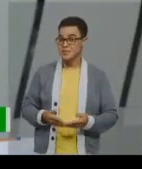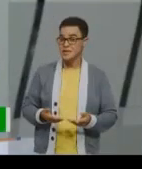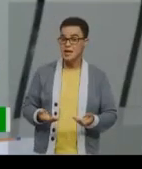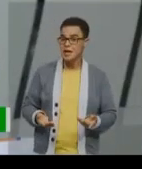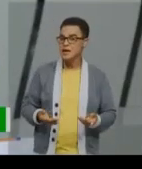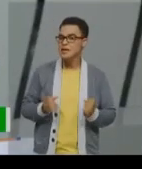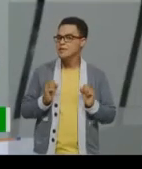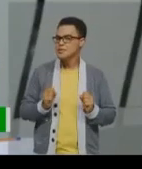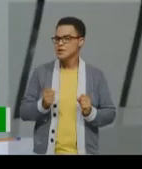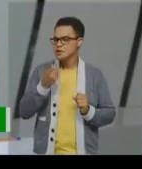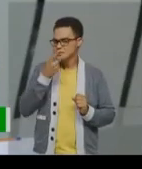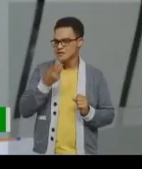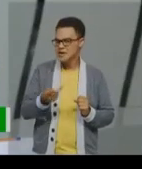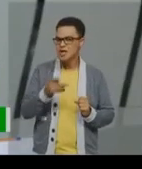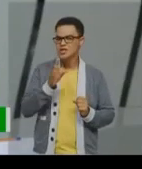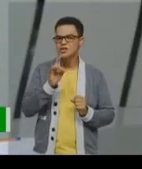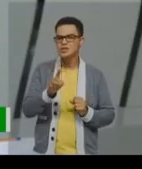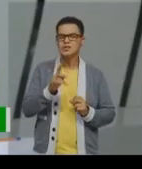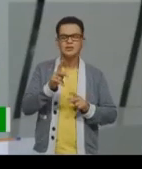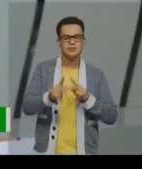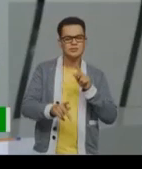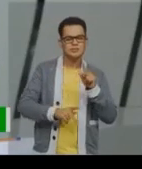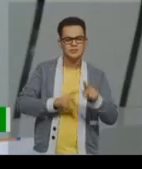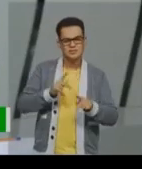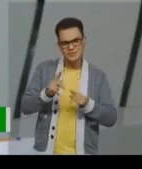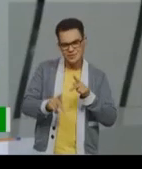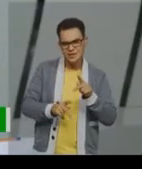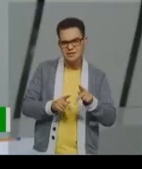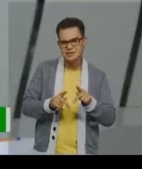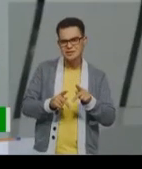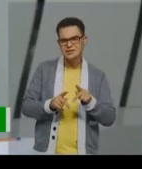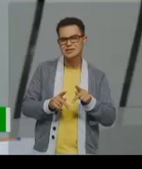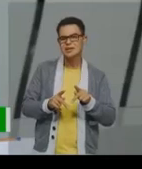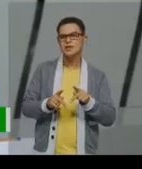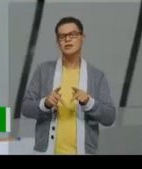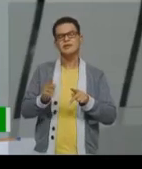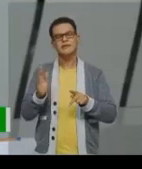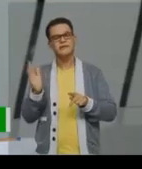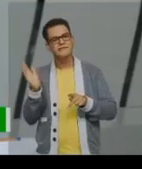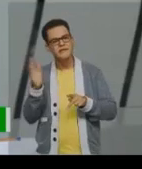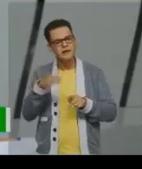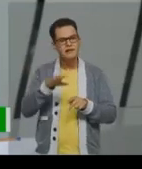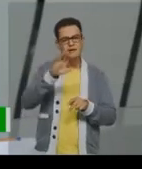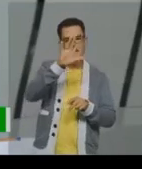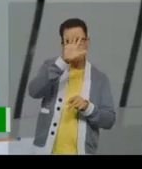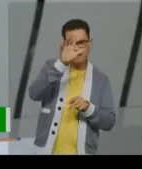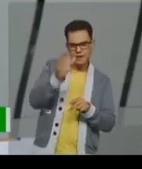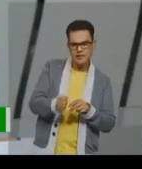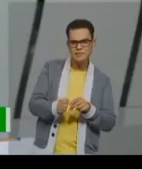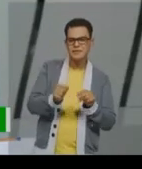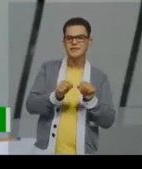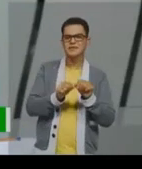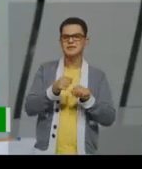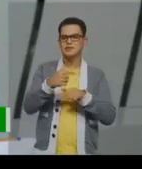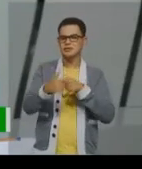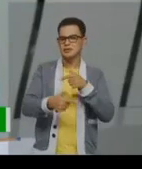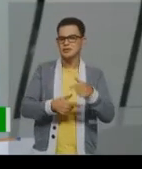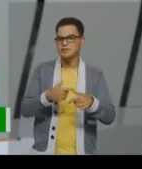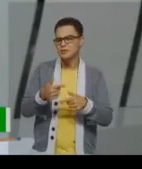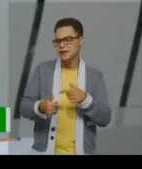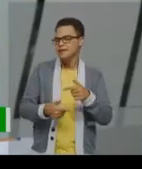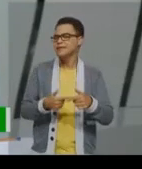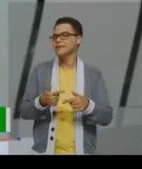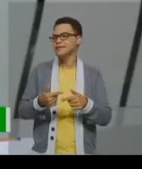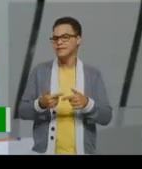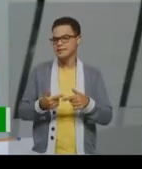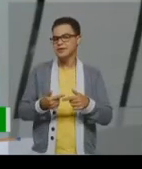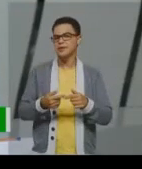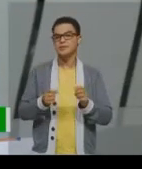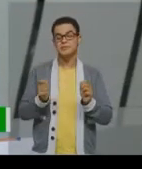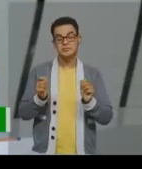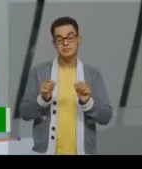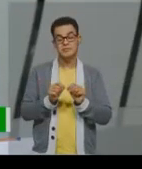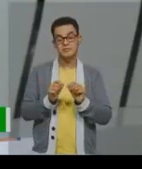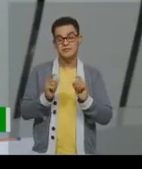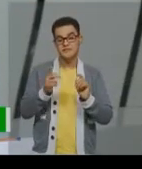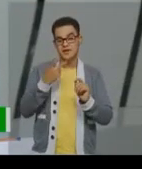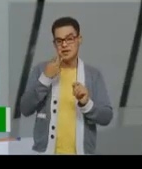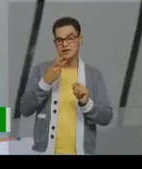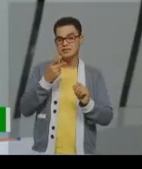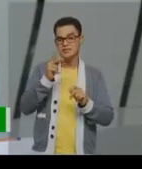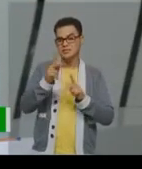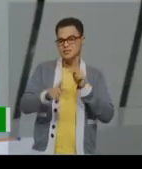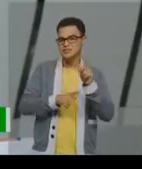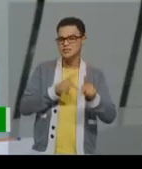da população, né, que é trazida da África para fazer o trabalho forçado, a gente pode falar dos povos indígenas também, que não tinham